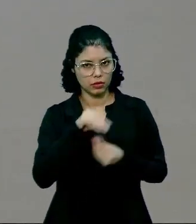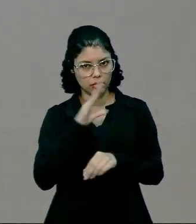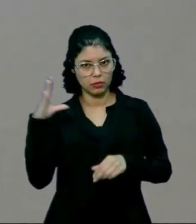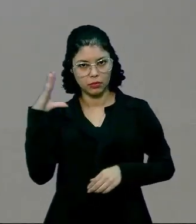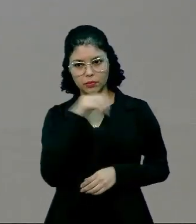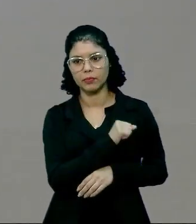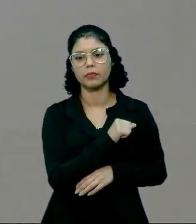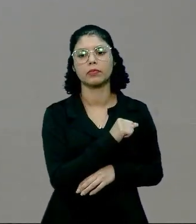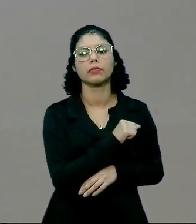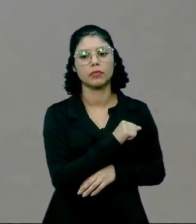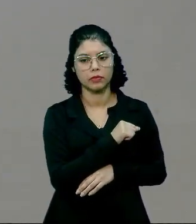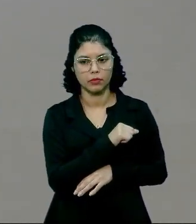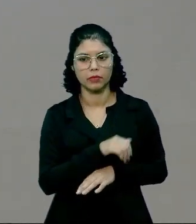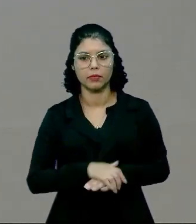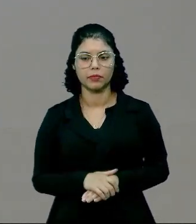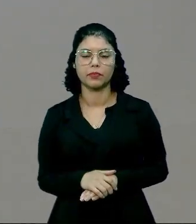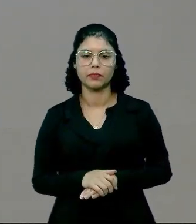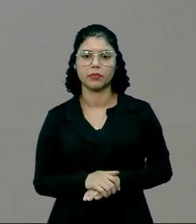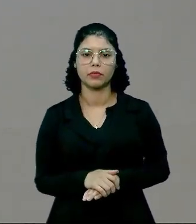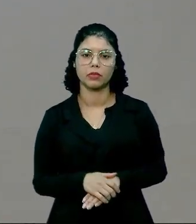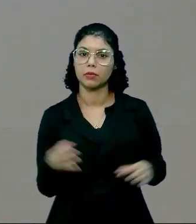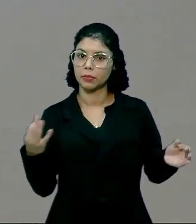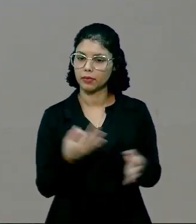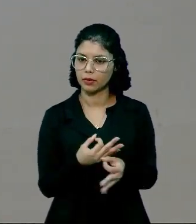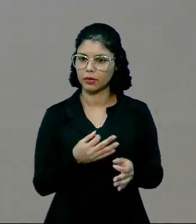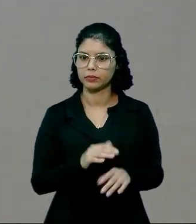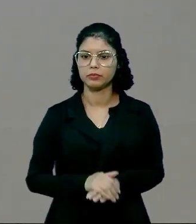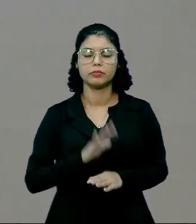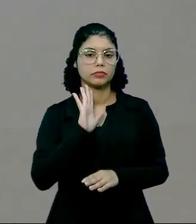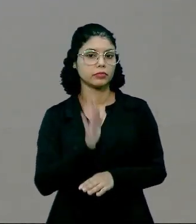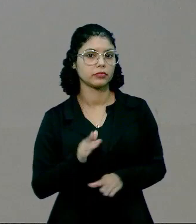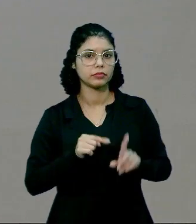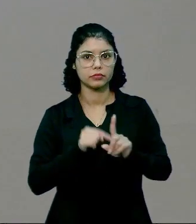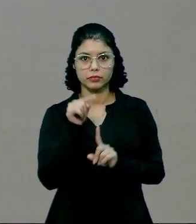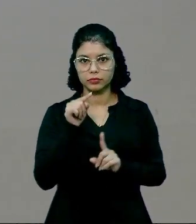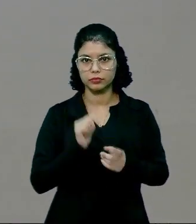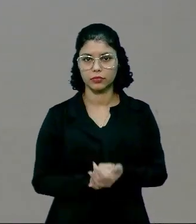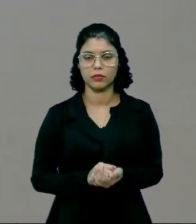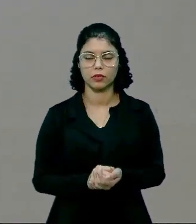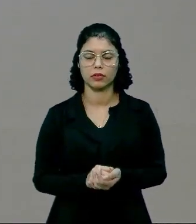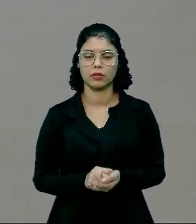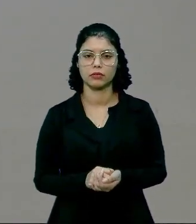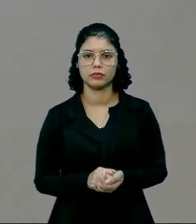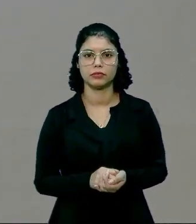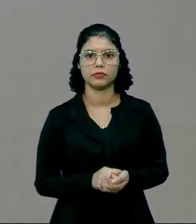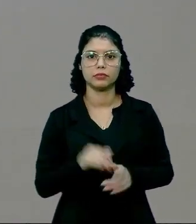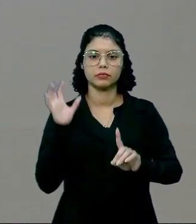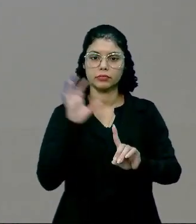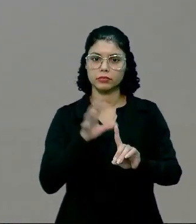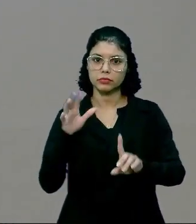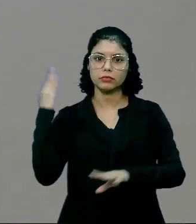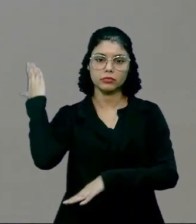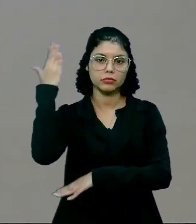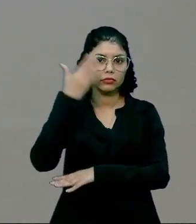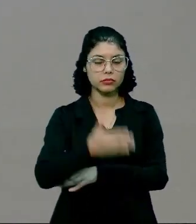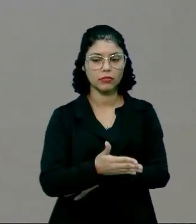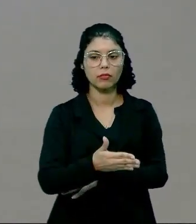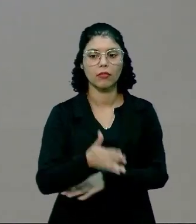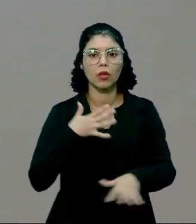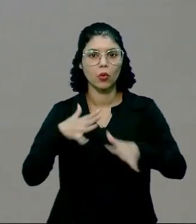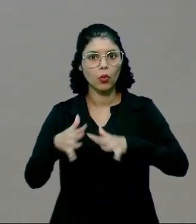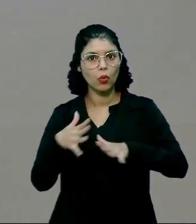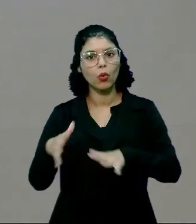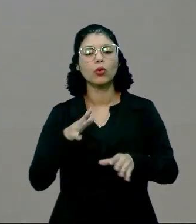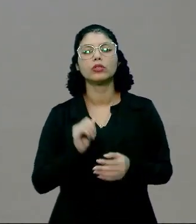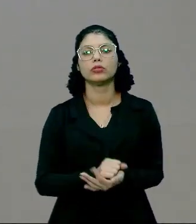mais rápidas em concentrações maiores perfeito já a temperatura a temperatura ela influencia diretamente na agitação